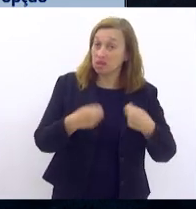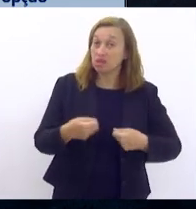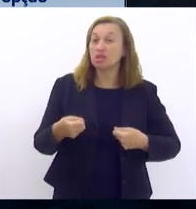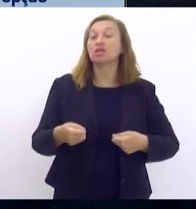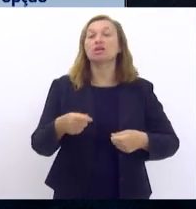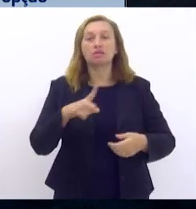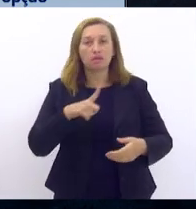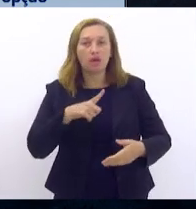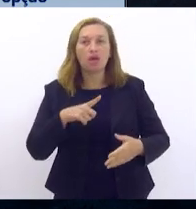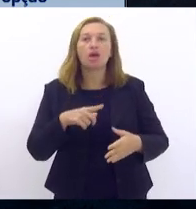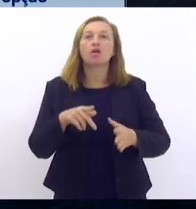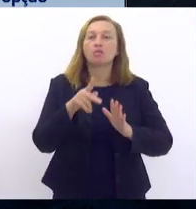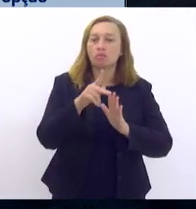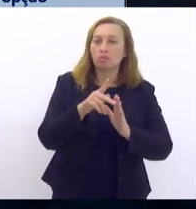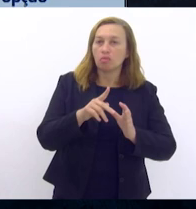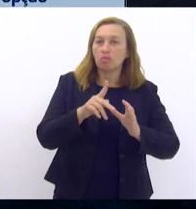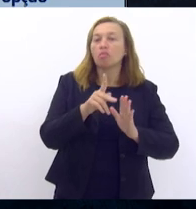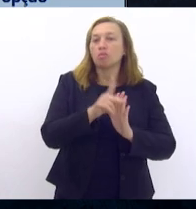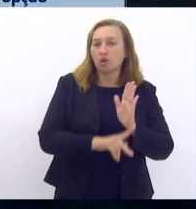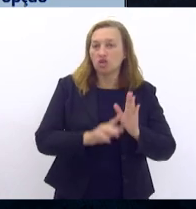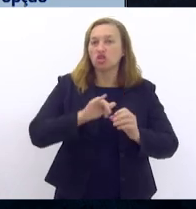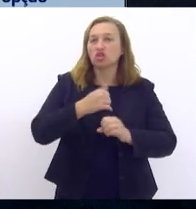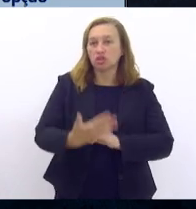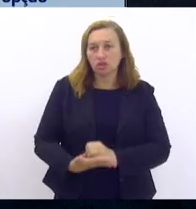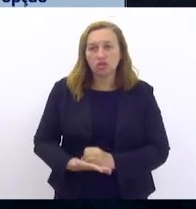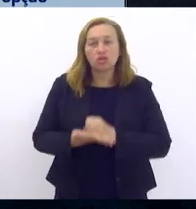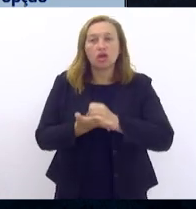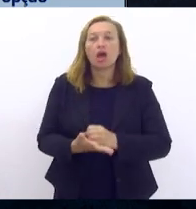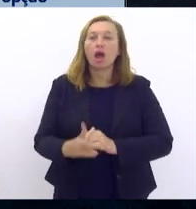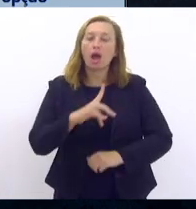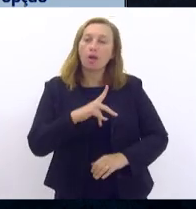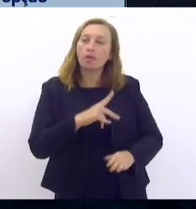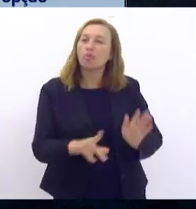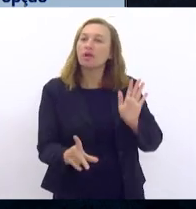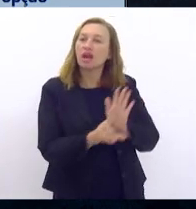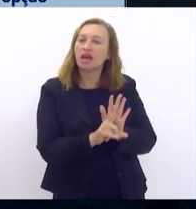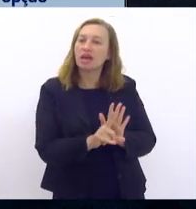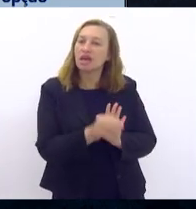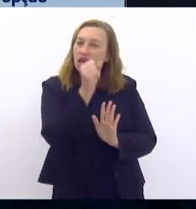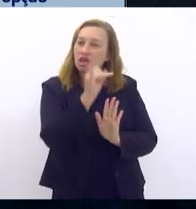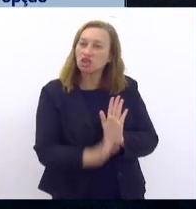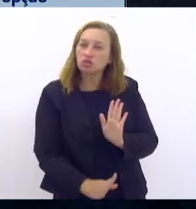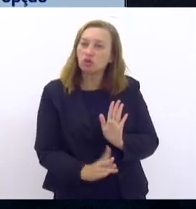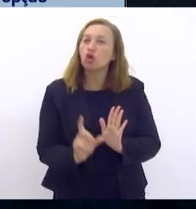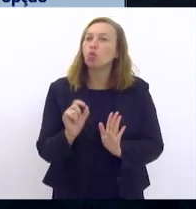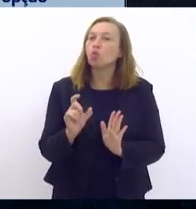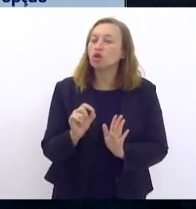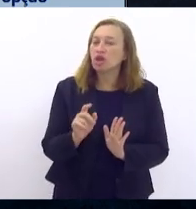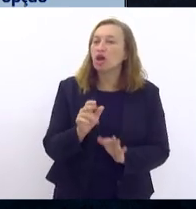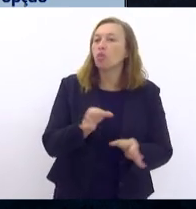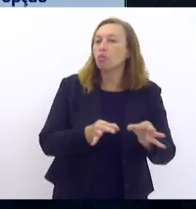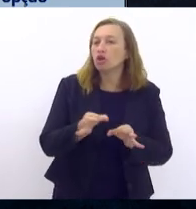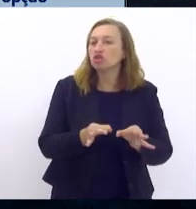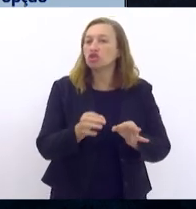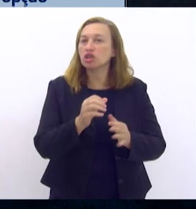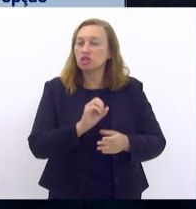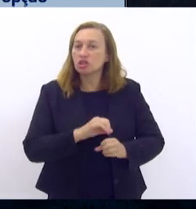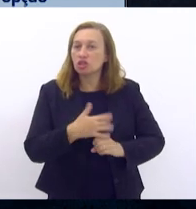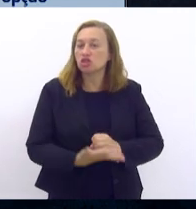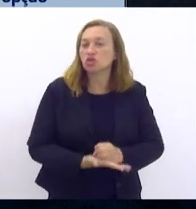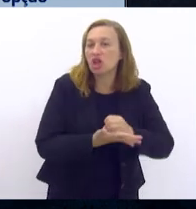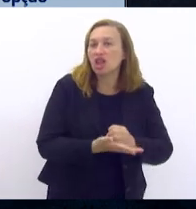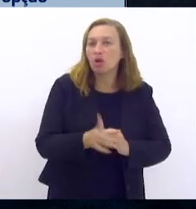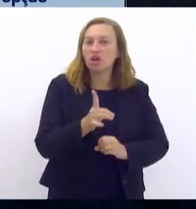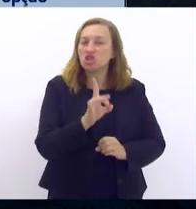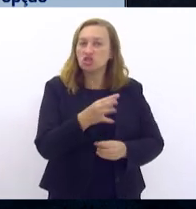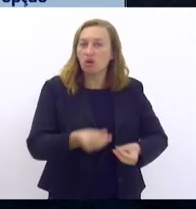projetos estruturantes Inclusive a própria lei fala sobre isso O que é um projeto estruturado não é botar um